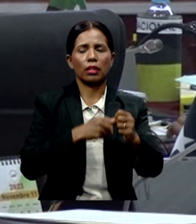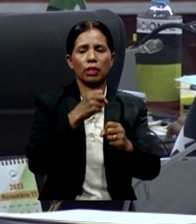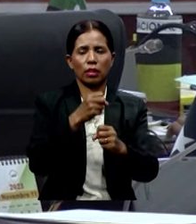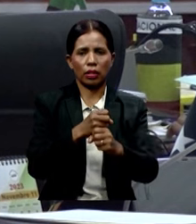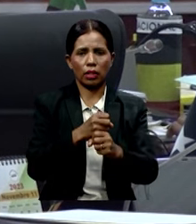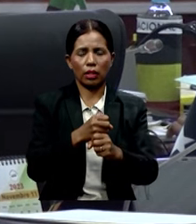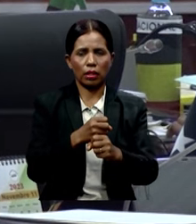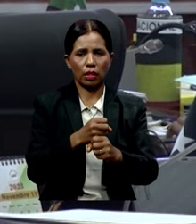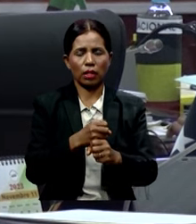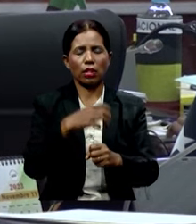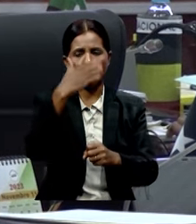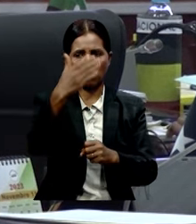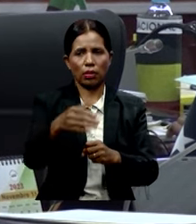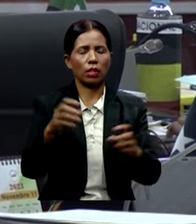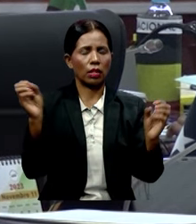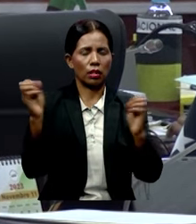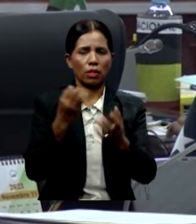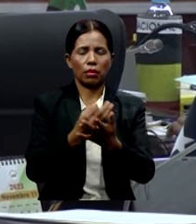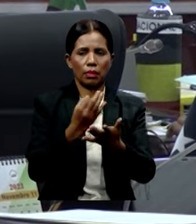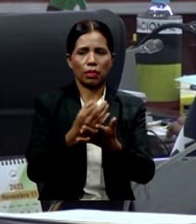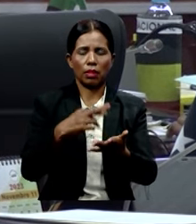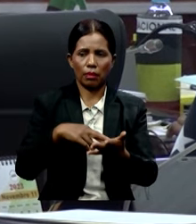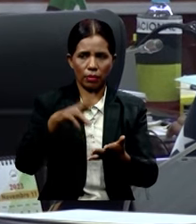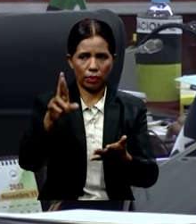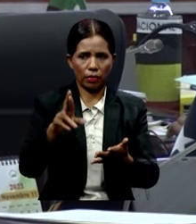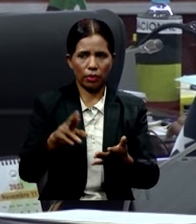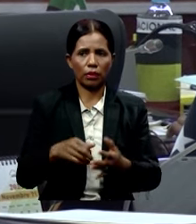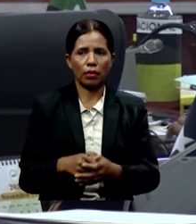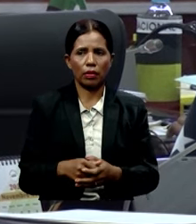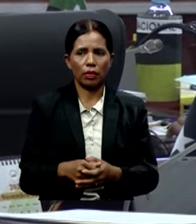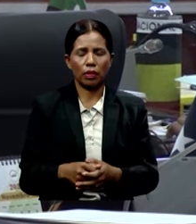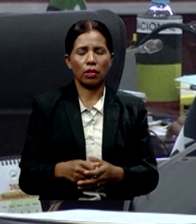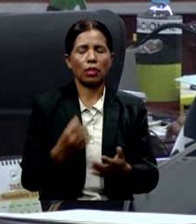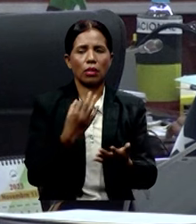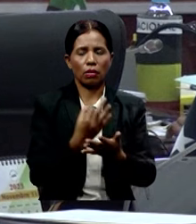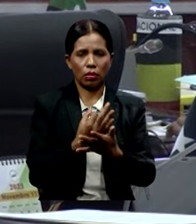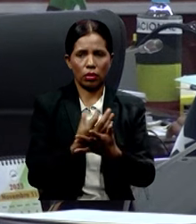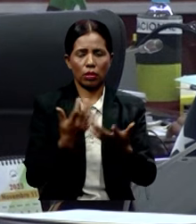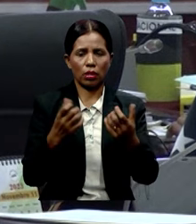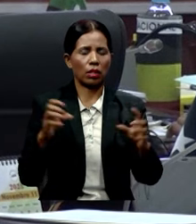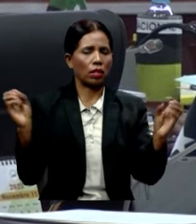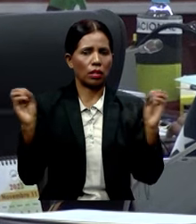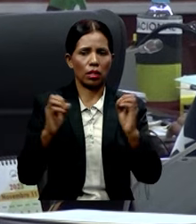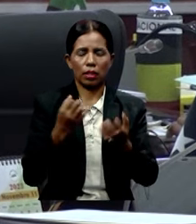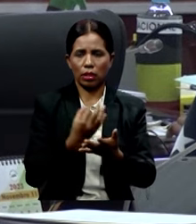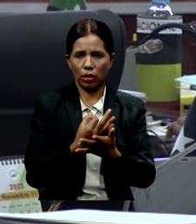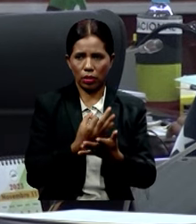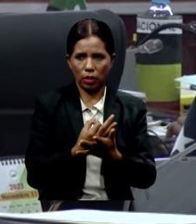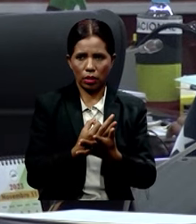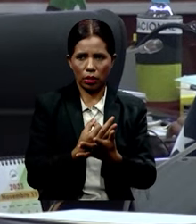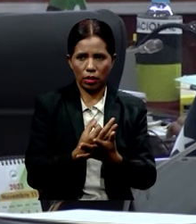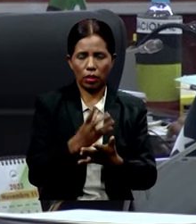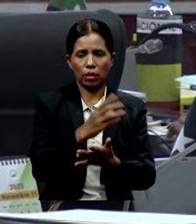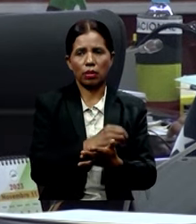iha orçamento aprovado. E logo início do ano lei orçamento do